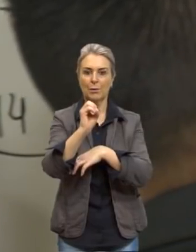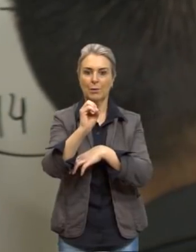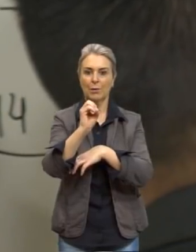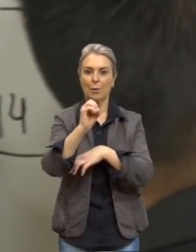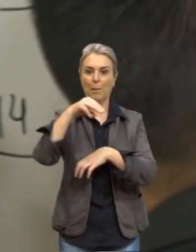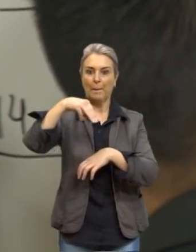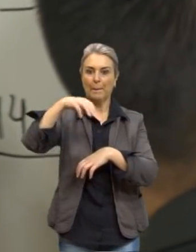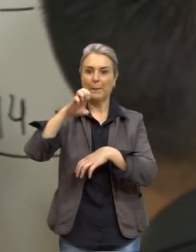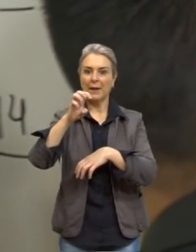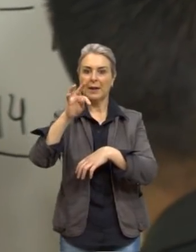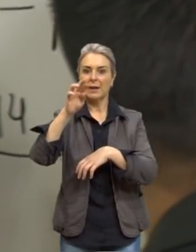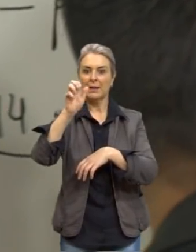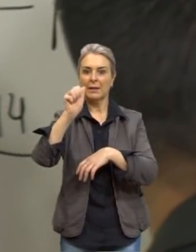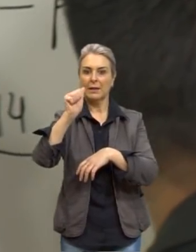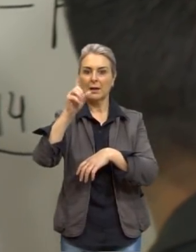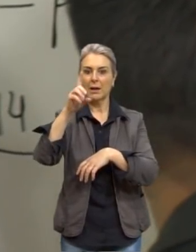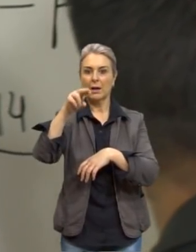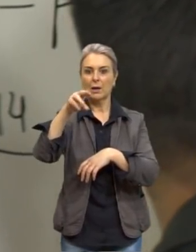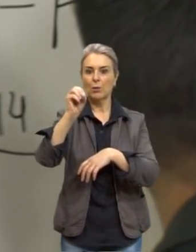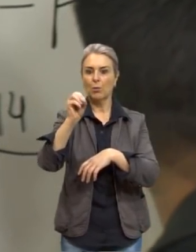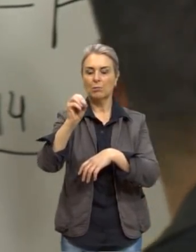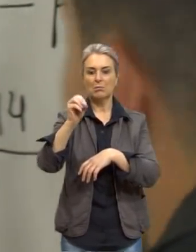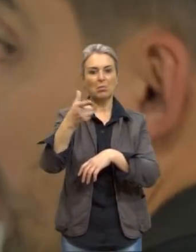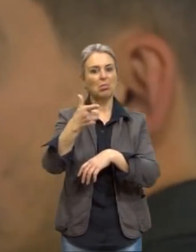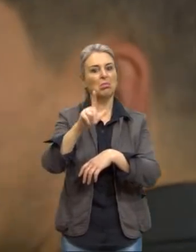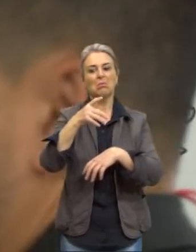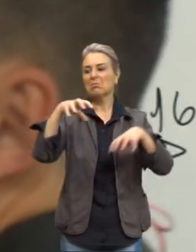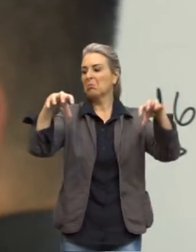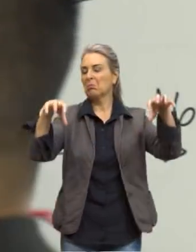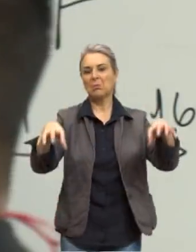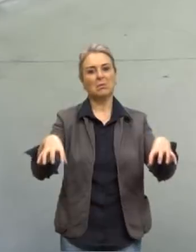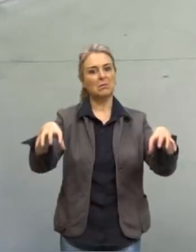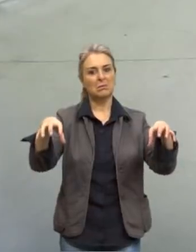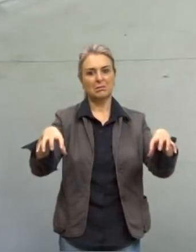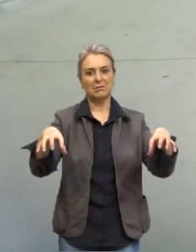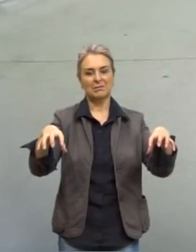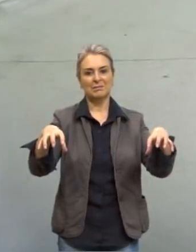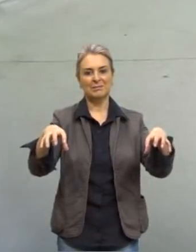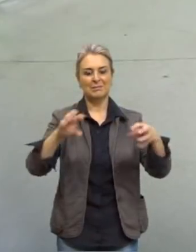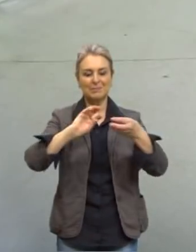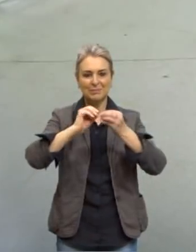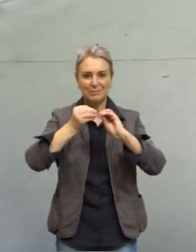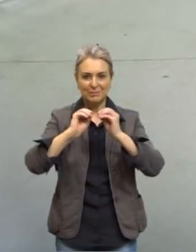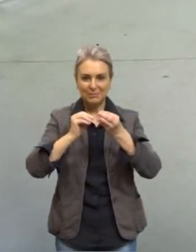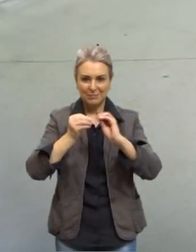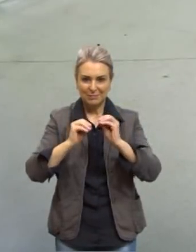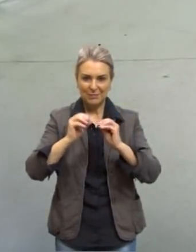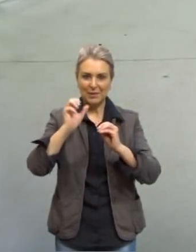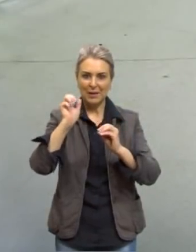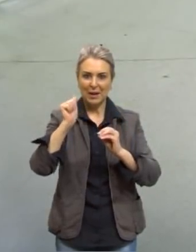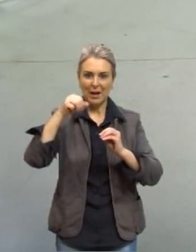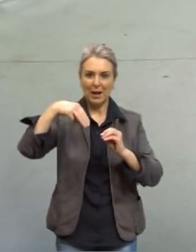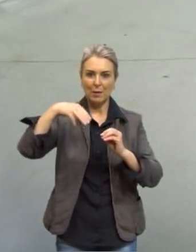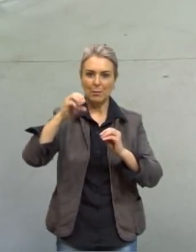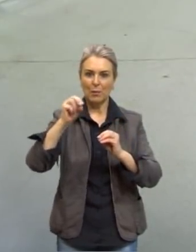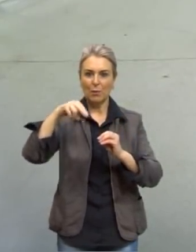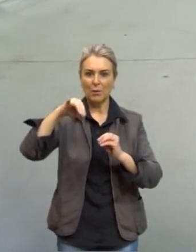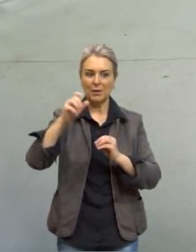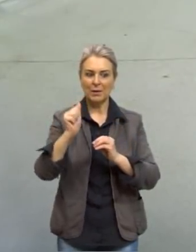a polar a próxima molécula que a gente vai ver é amônia